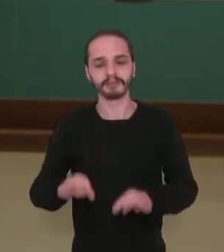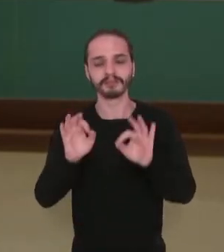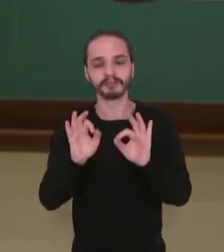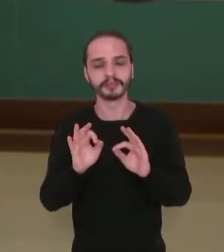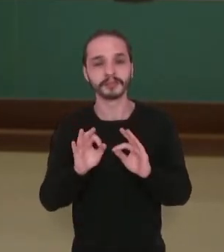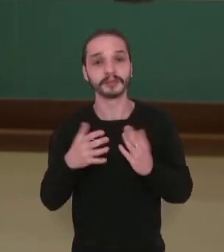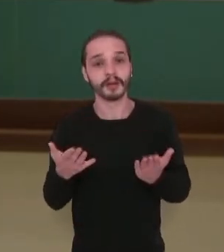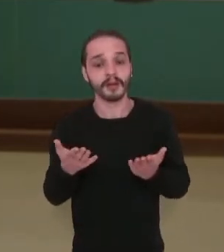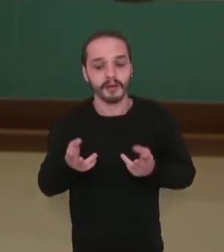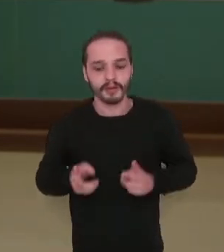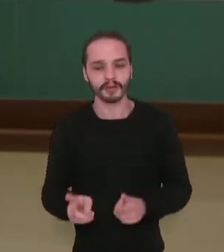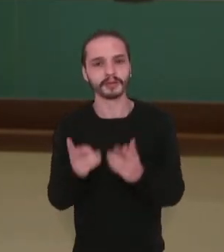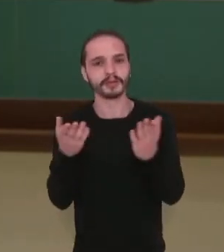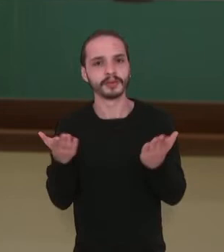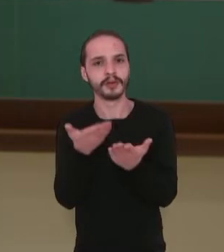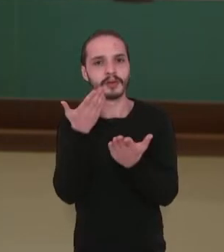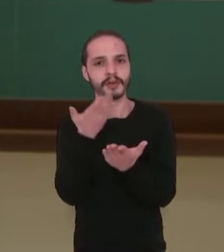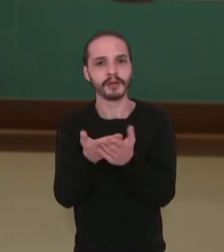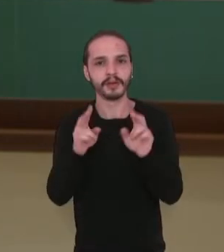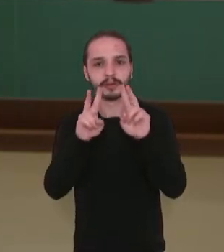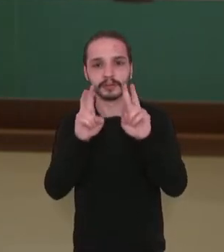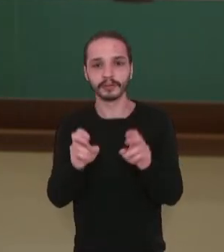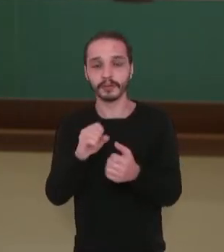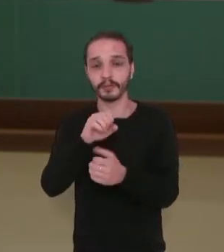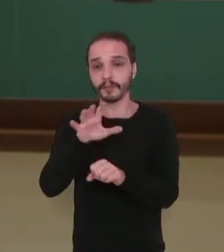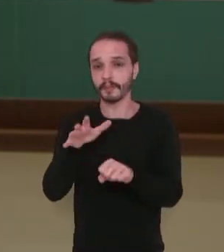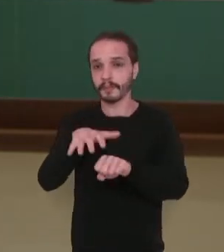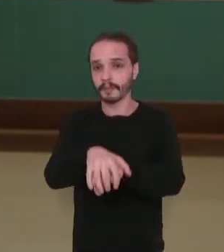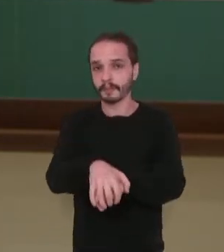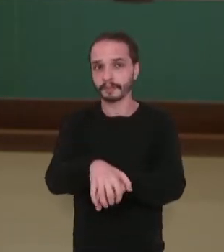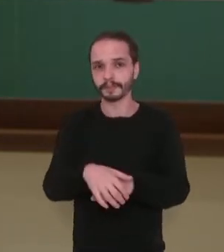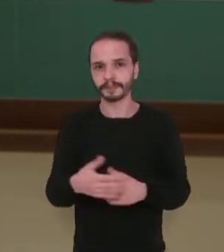falando ainda do reino Monera, né? Vamos ler uma